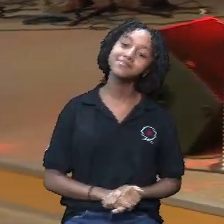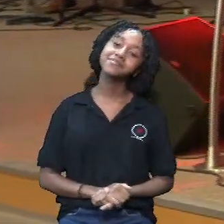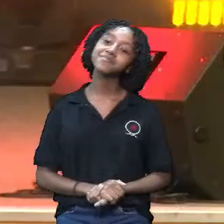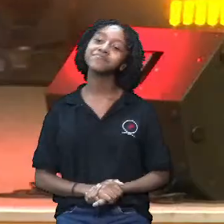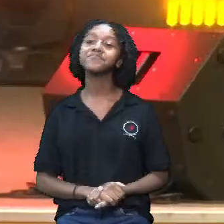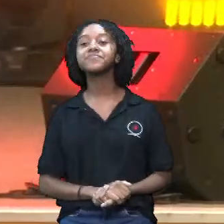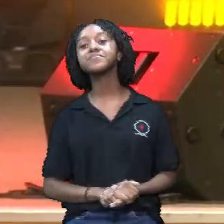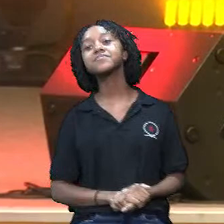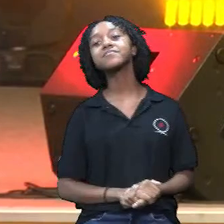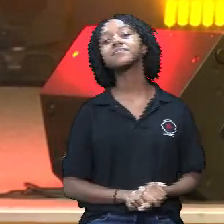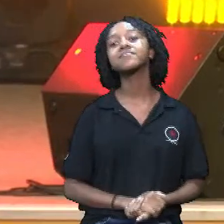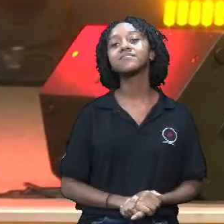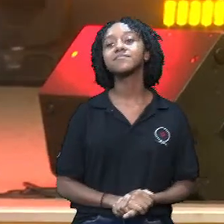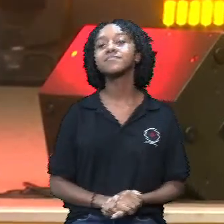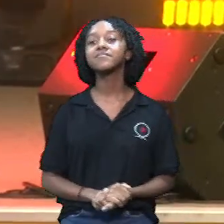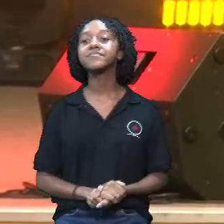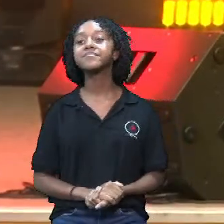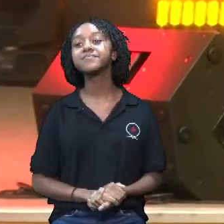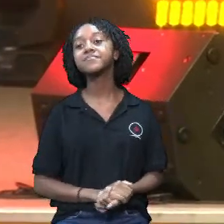Cante comigo assim.